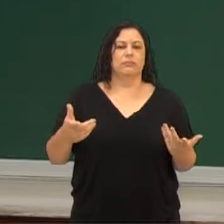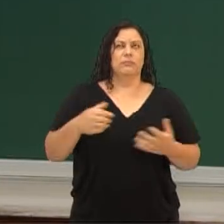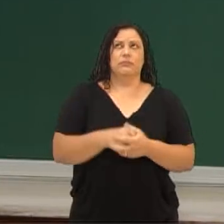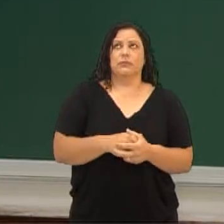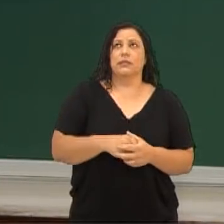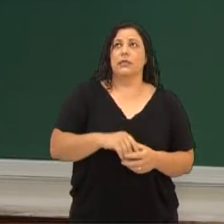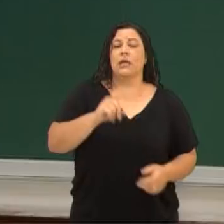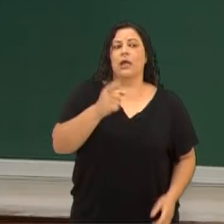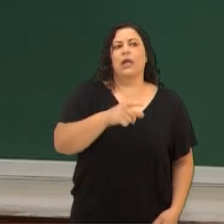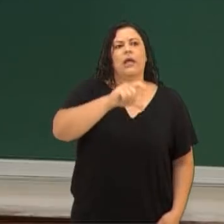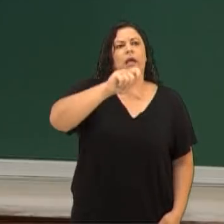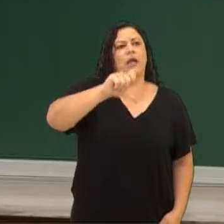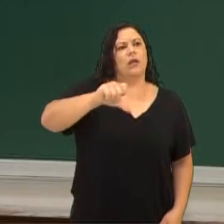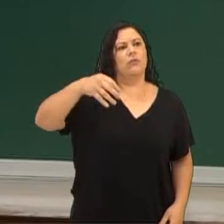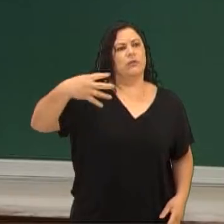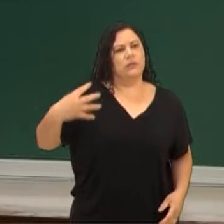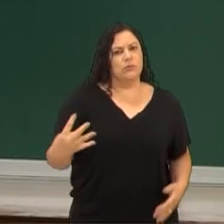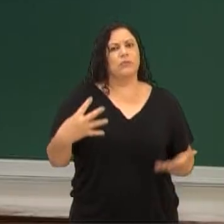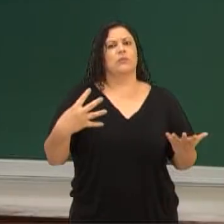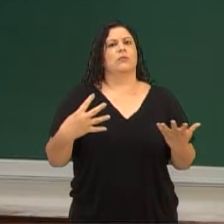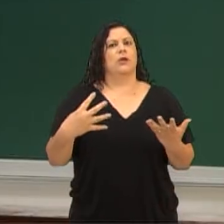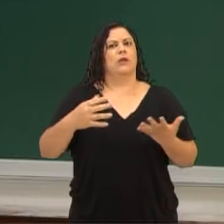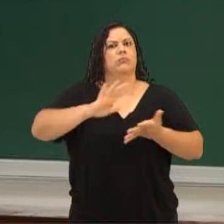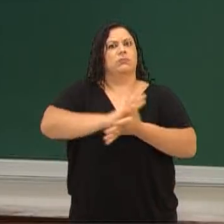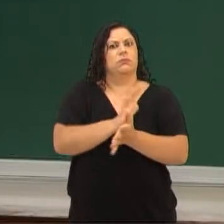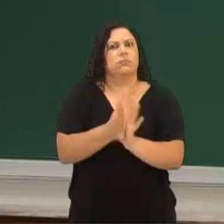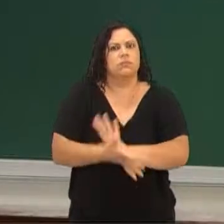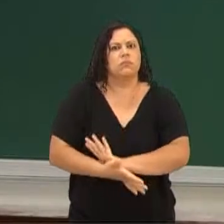foi ontem, aí, o massacre que teve em Ruanda, né,